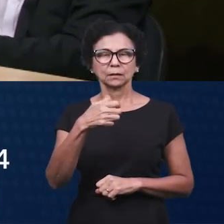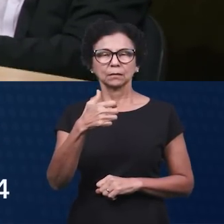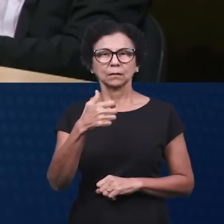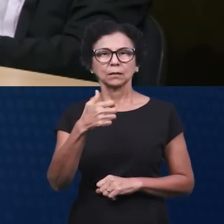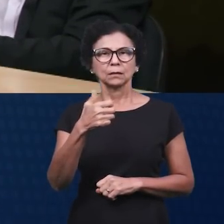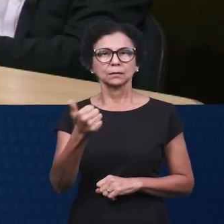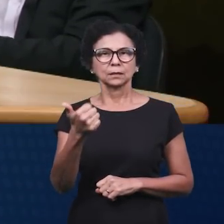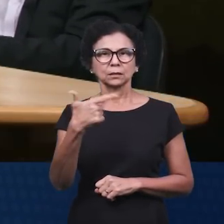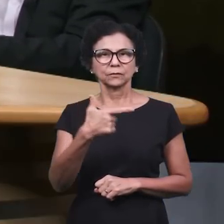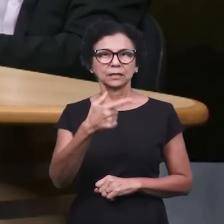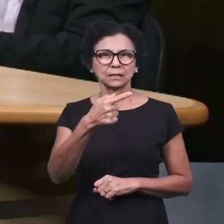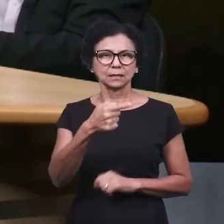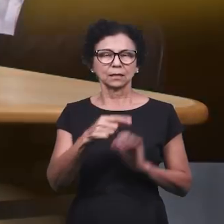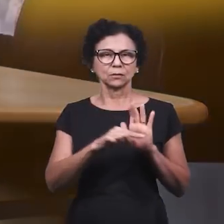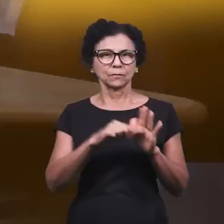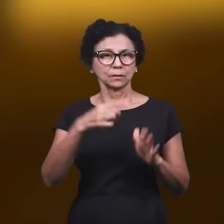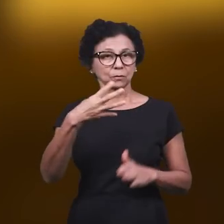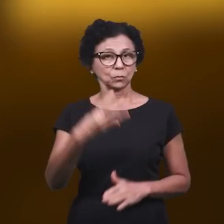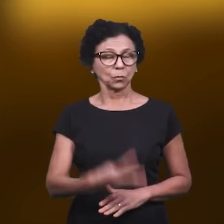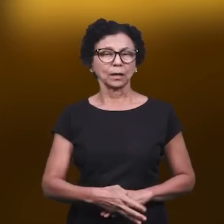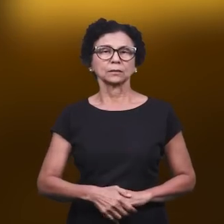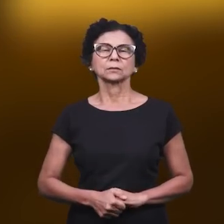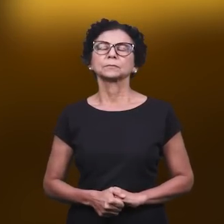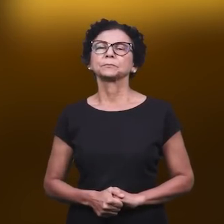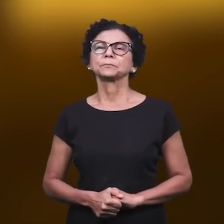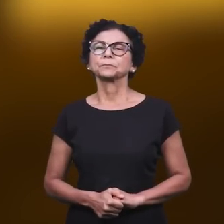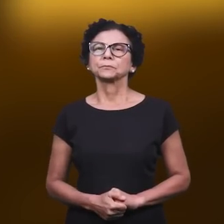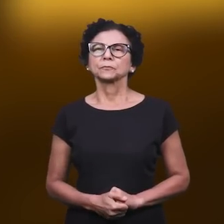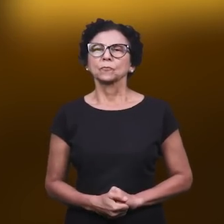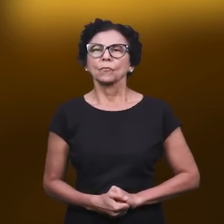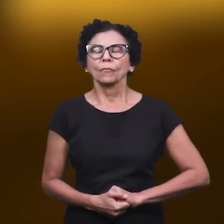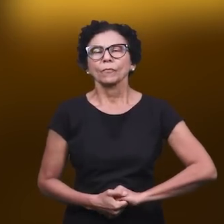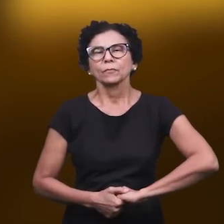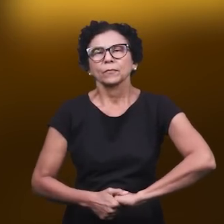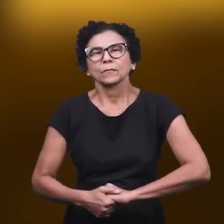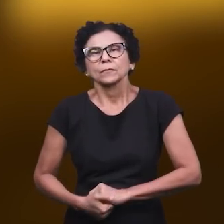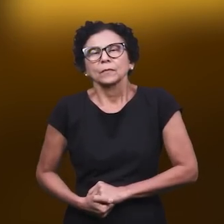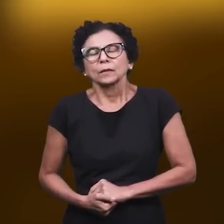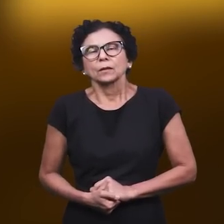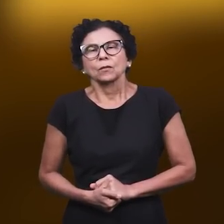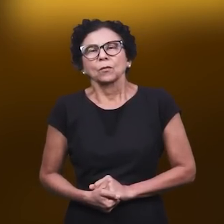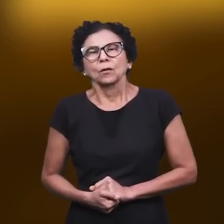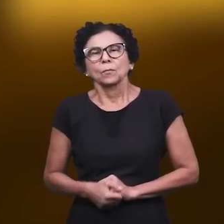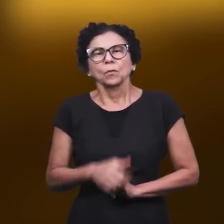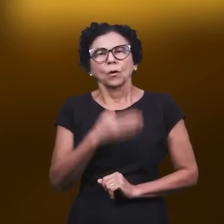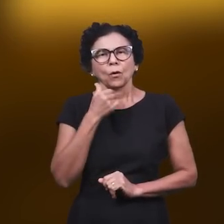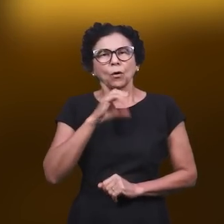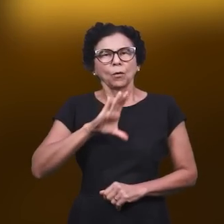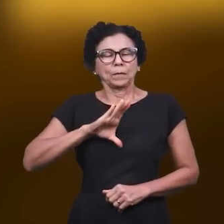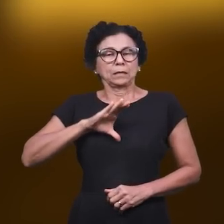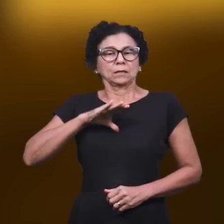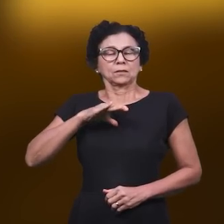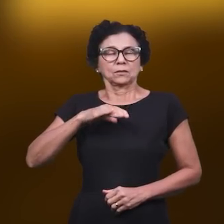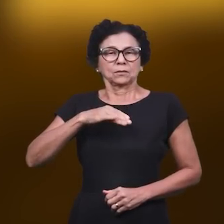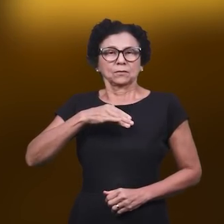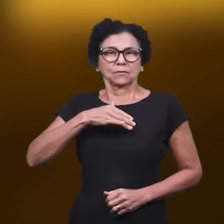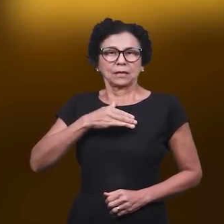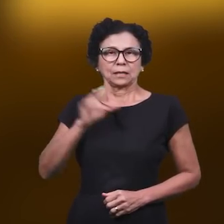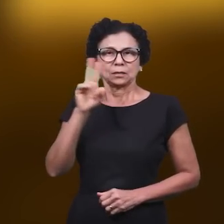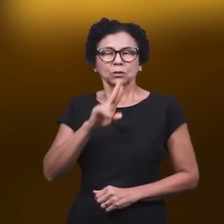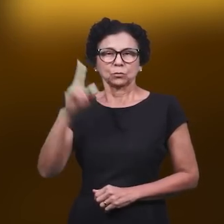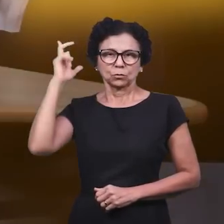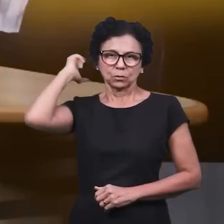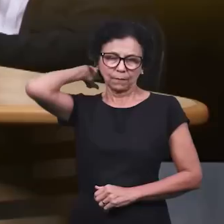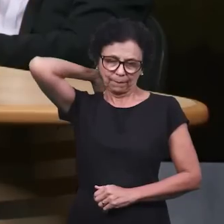o verso 4, que diz assim: como flechas na mão do valente, assim são os filhos da